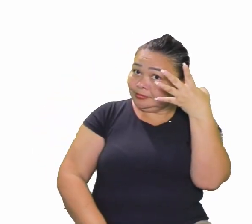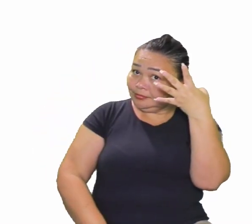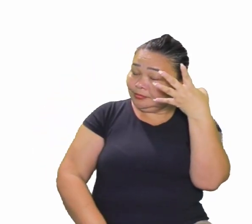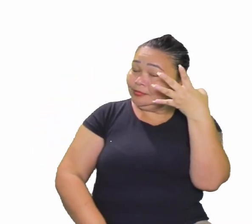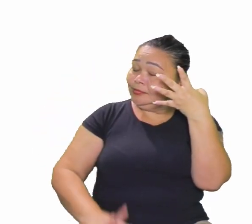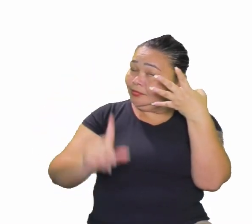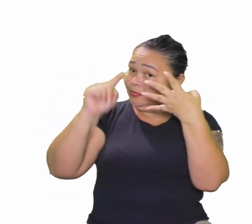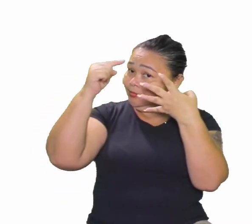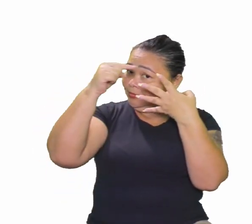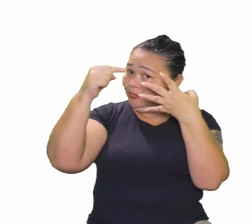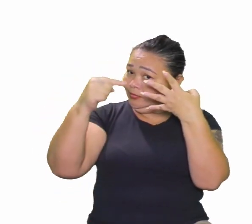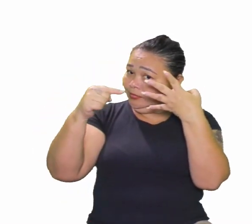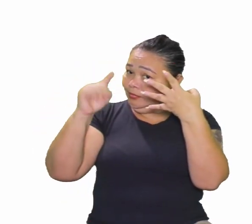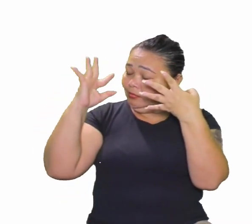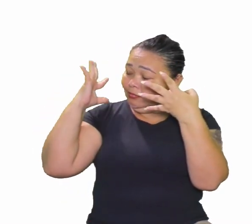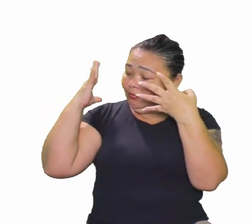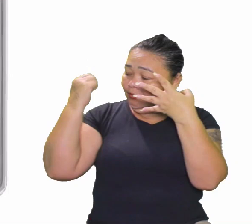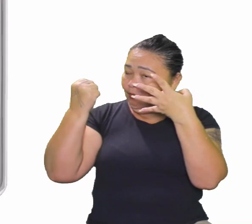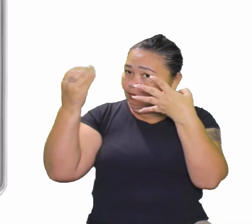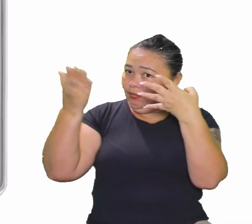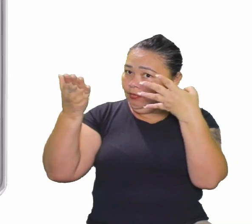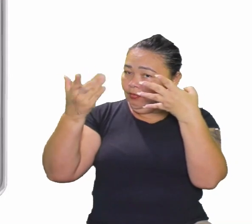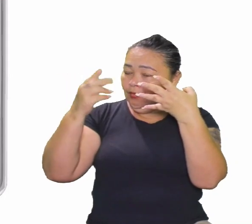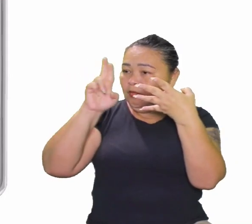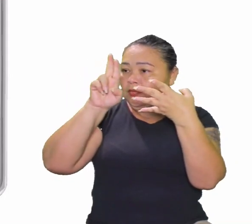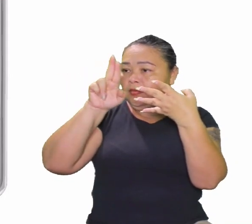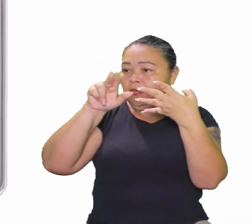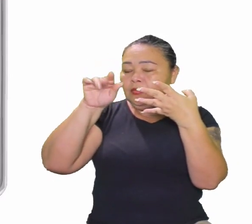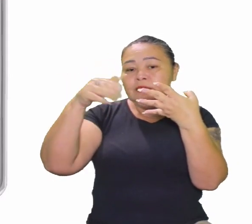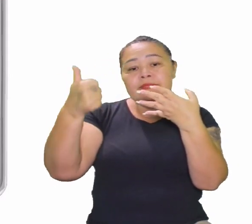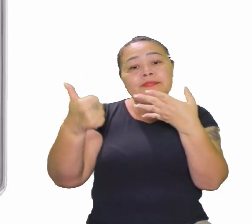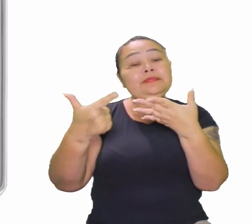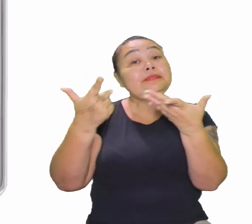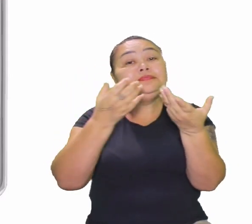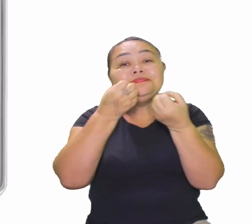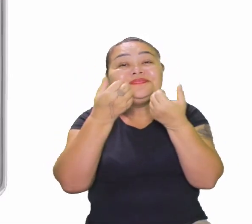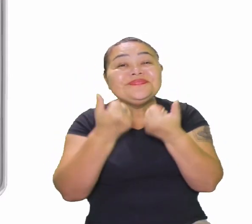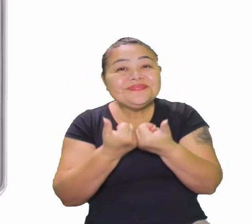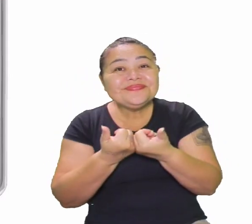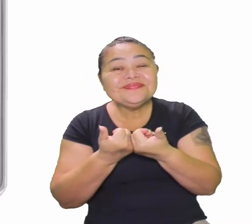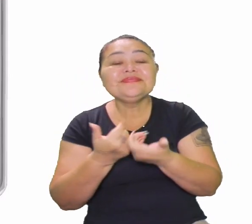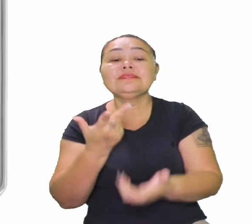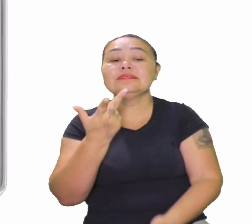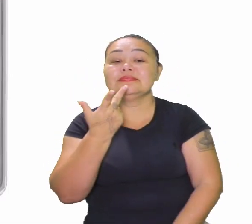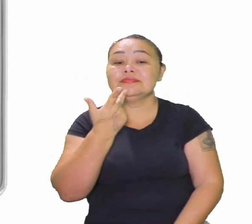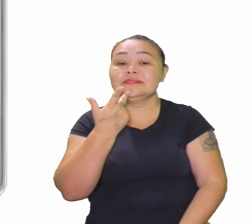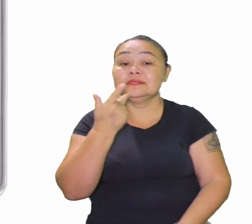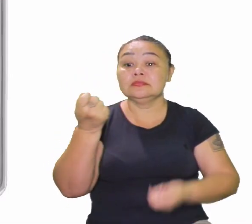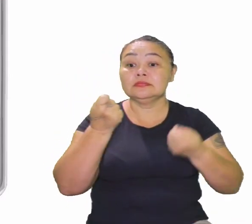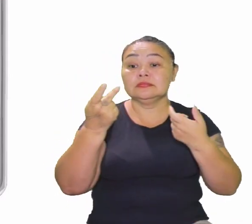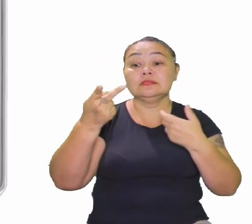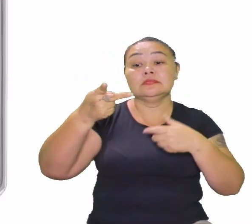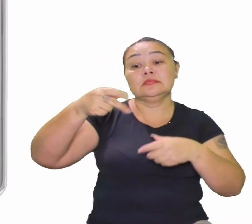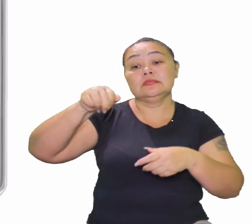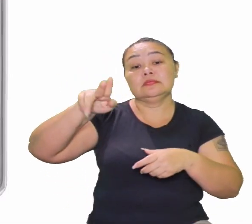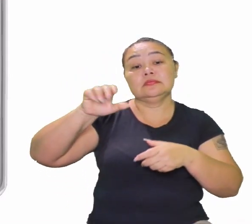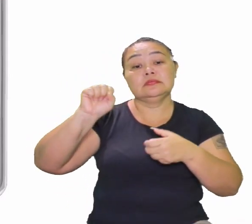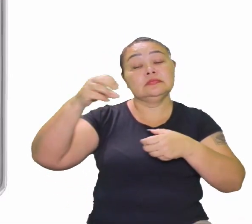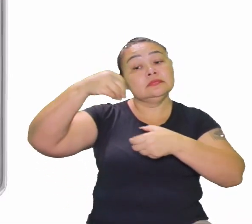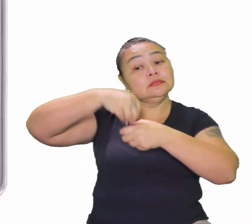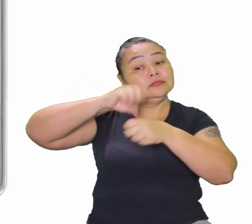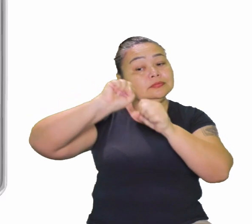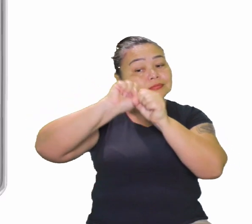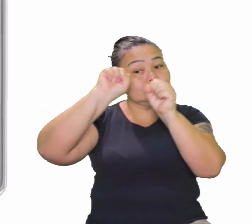pontuamentos aqui para essa revisão geral da unidade 2. Tudo bem? A aula que a gente falou sobre o controle de praga nos